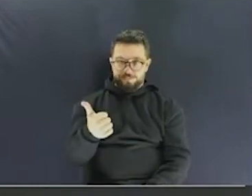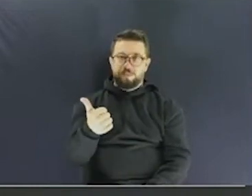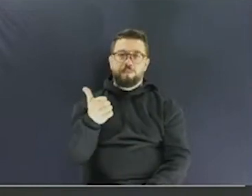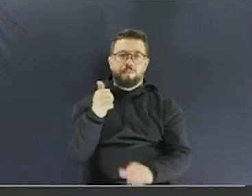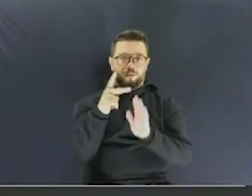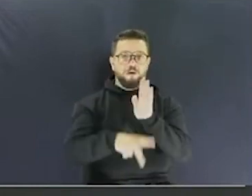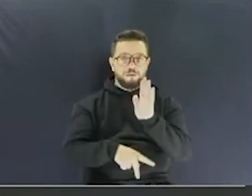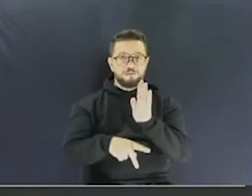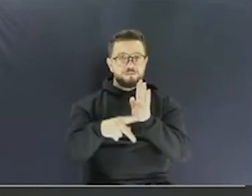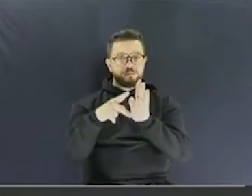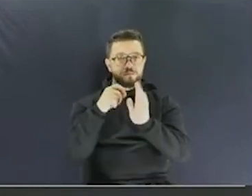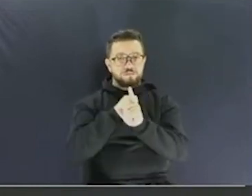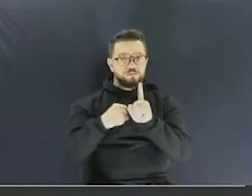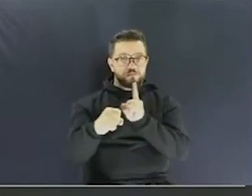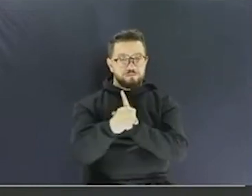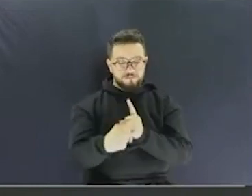dividido, né? A gente tem